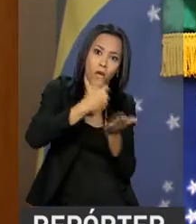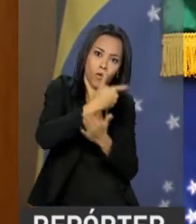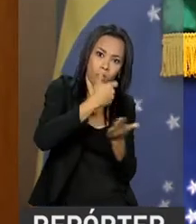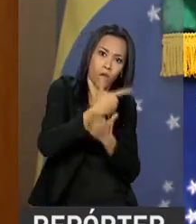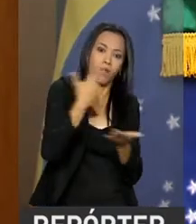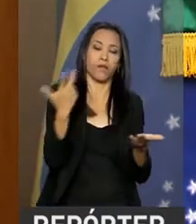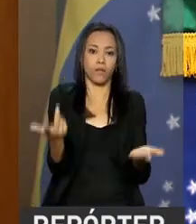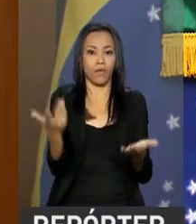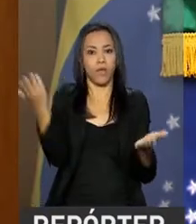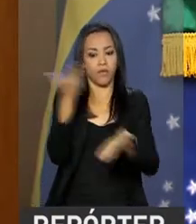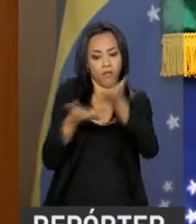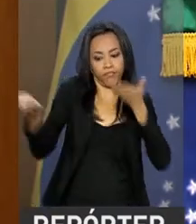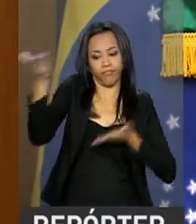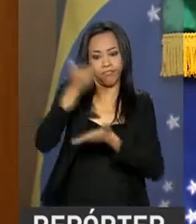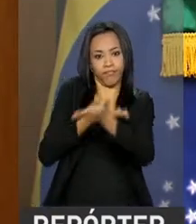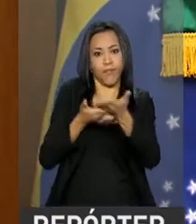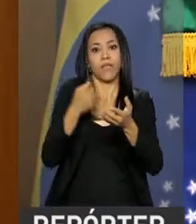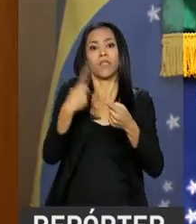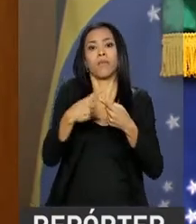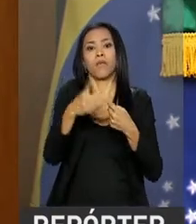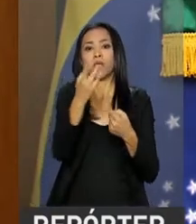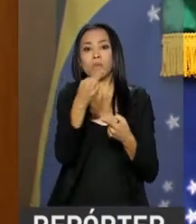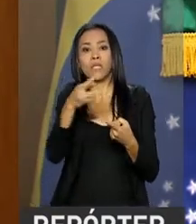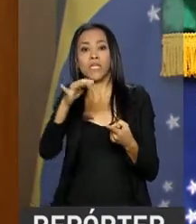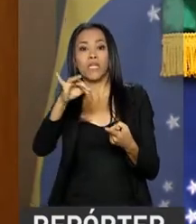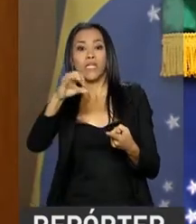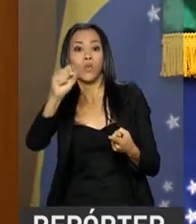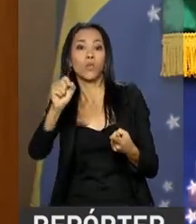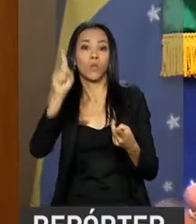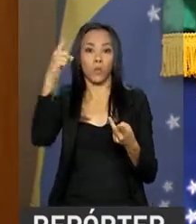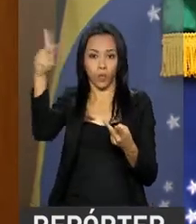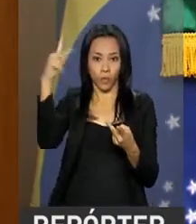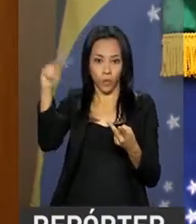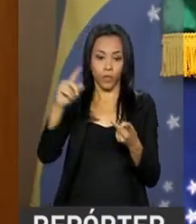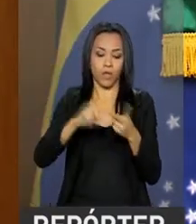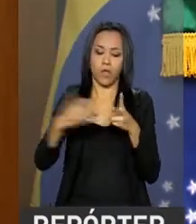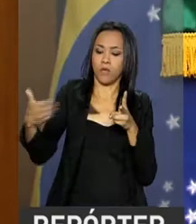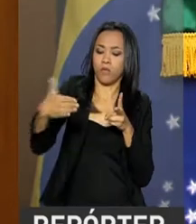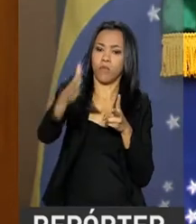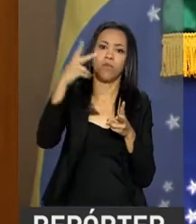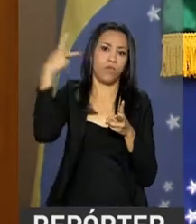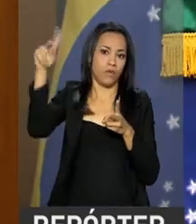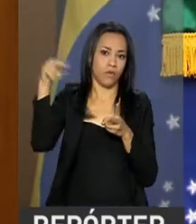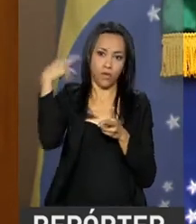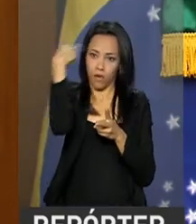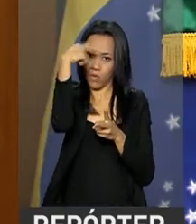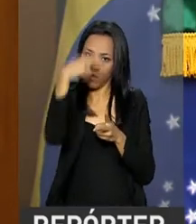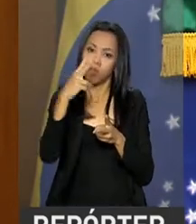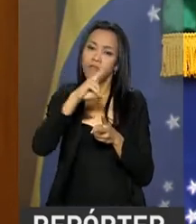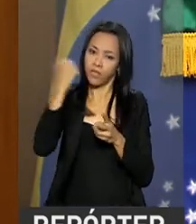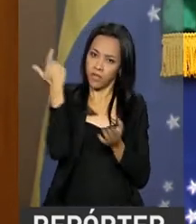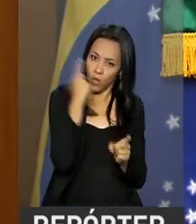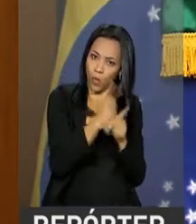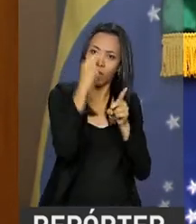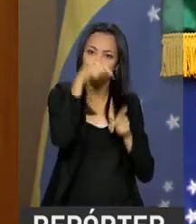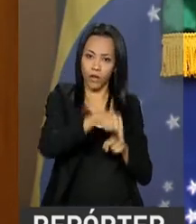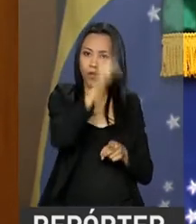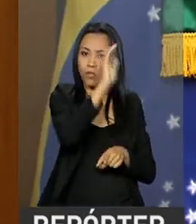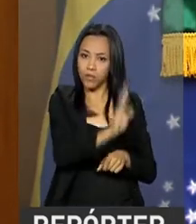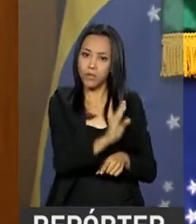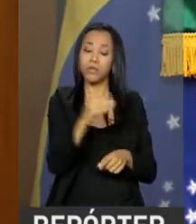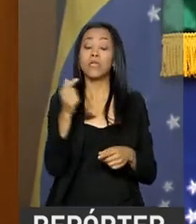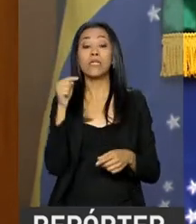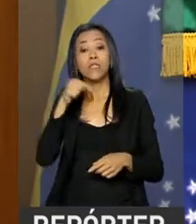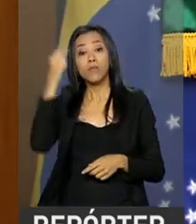abrindo o mercado para o trigo russo. O pescado russo também em breve será encontrado nas prateleiras no Brasil. E